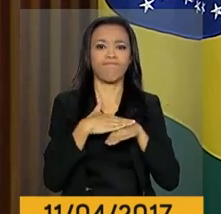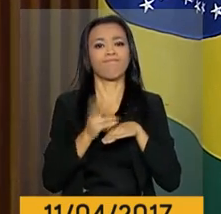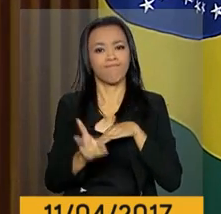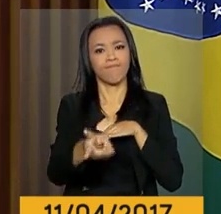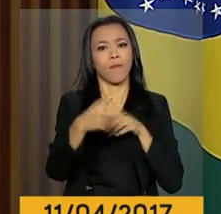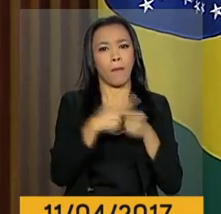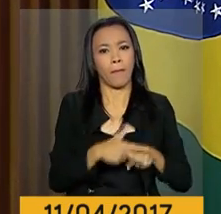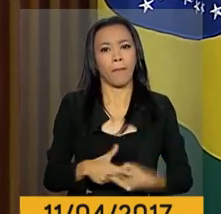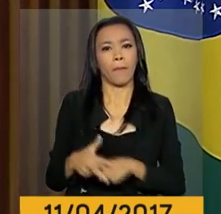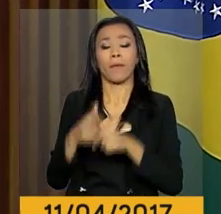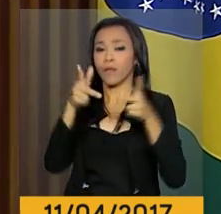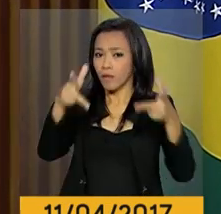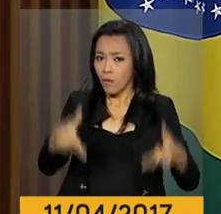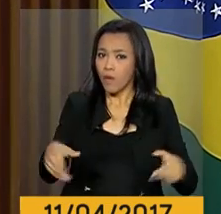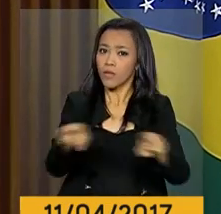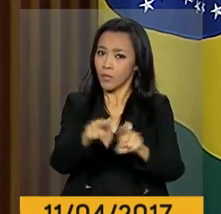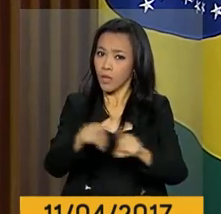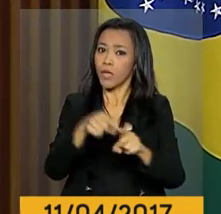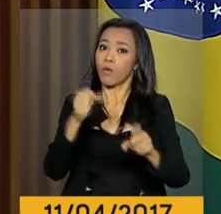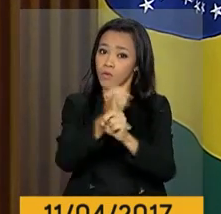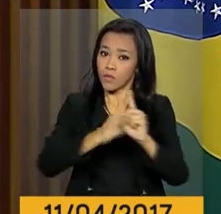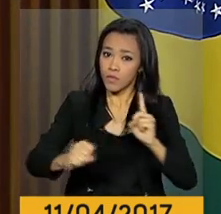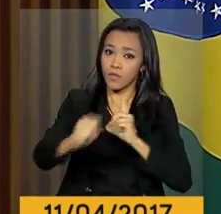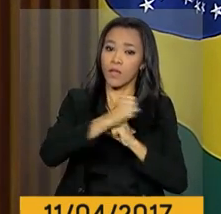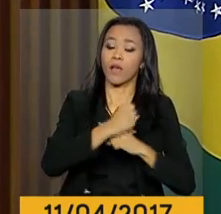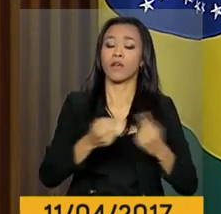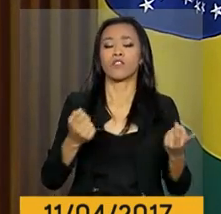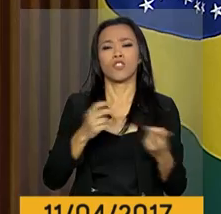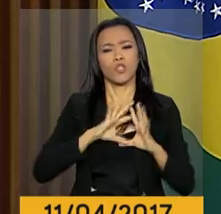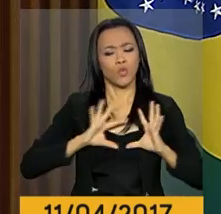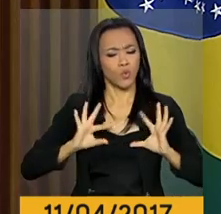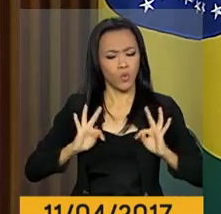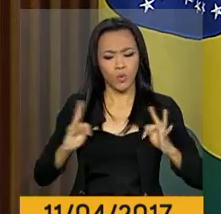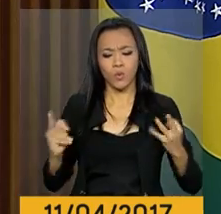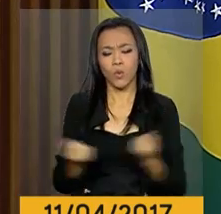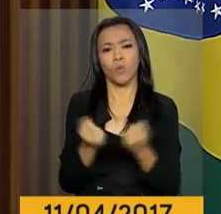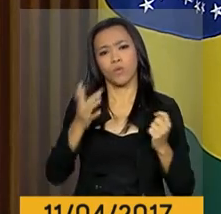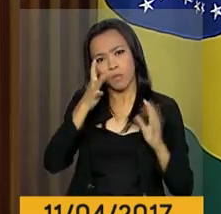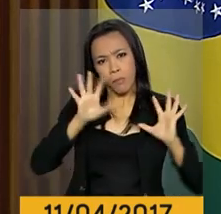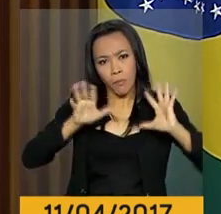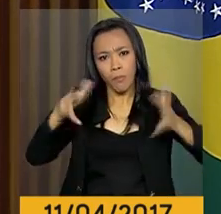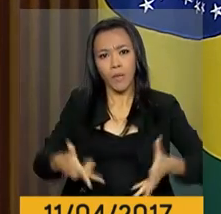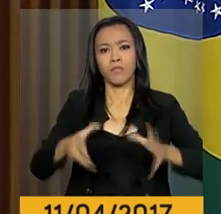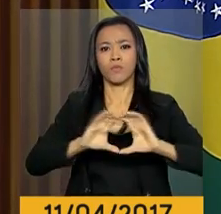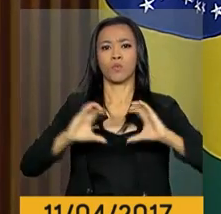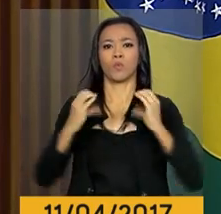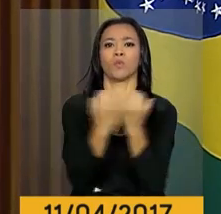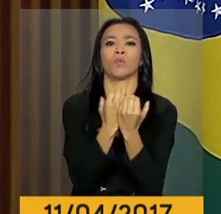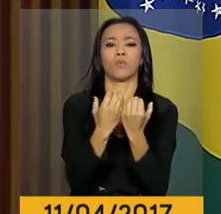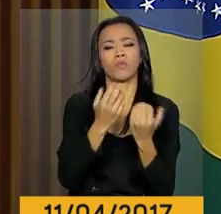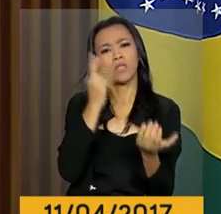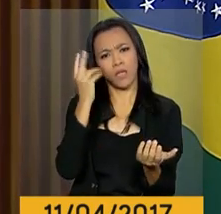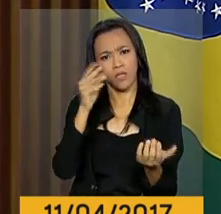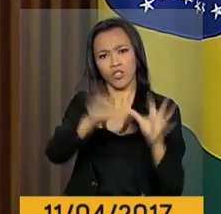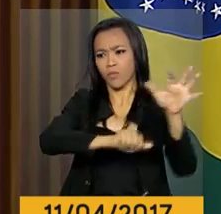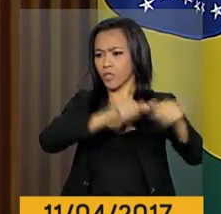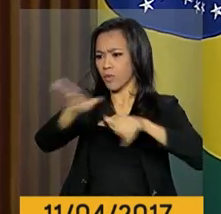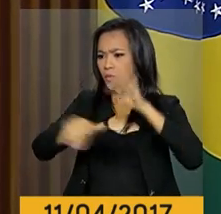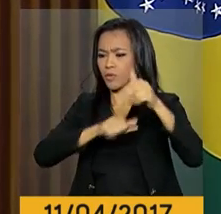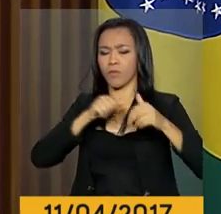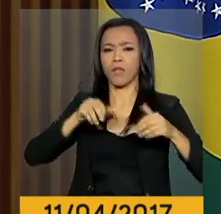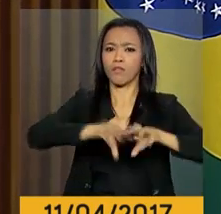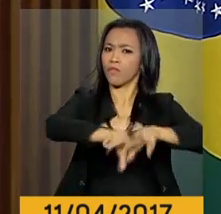igualmente com a sociedade o relator e todo os membros da comissão o presidente tem conversado com os vários setores sociais para